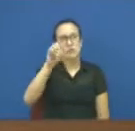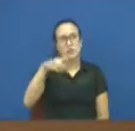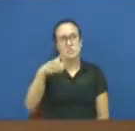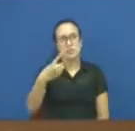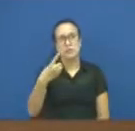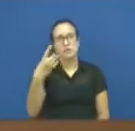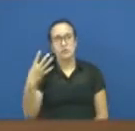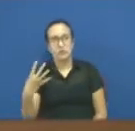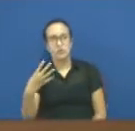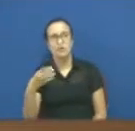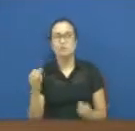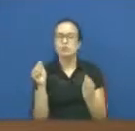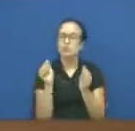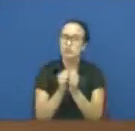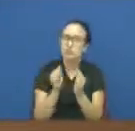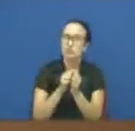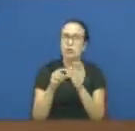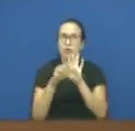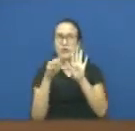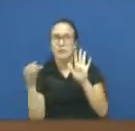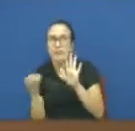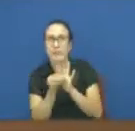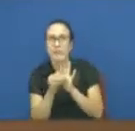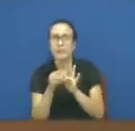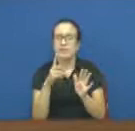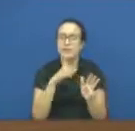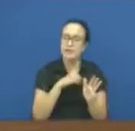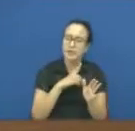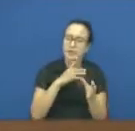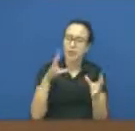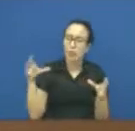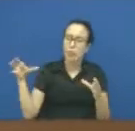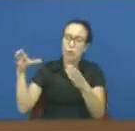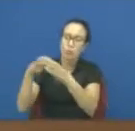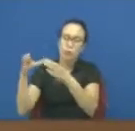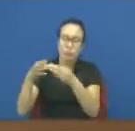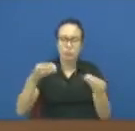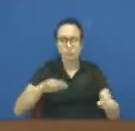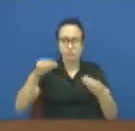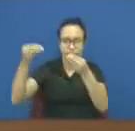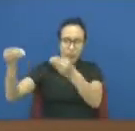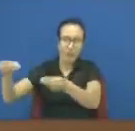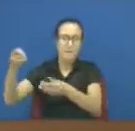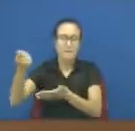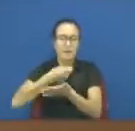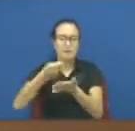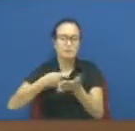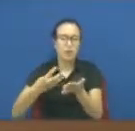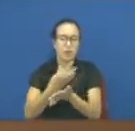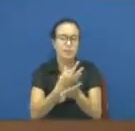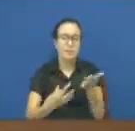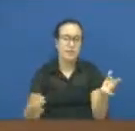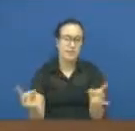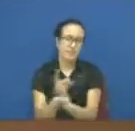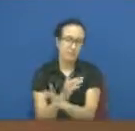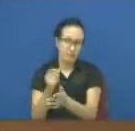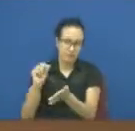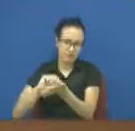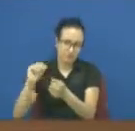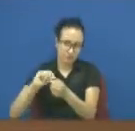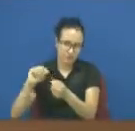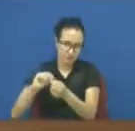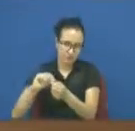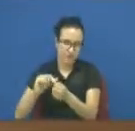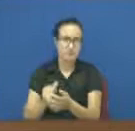vez aprovado o projeto com a emenda, segue o mesmo para a Comissão de Constituição, Justiça e Redação para a elaboração de sua